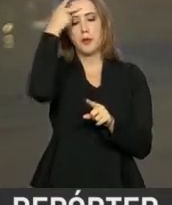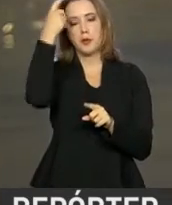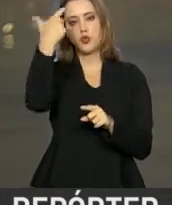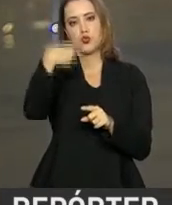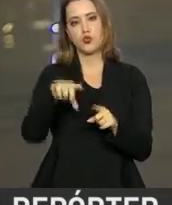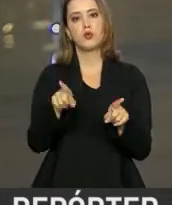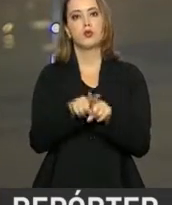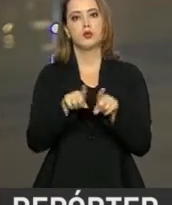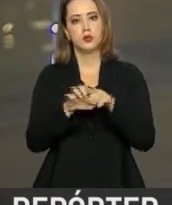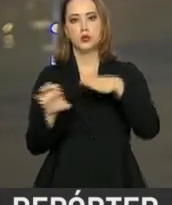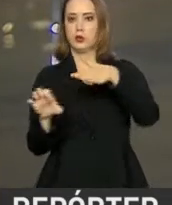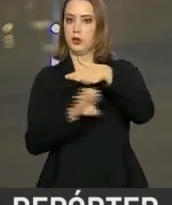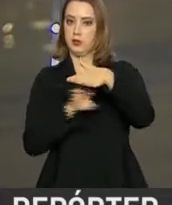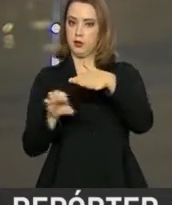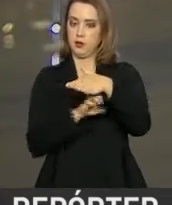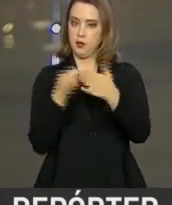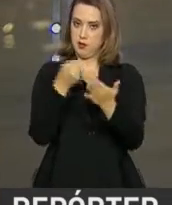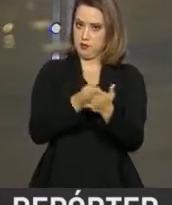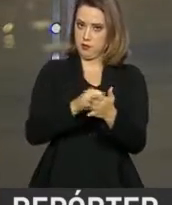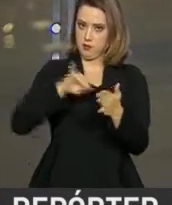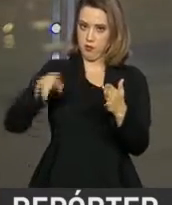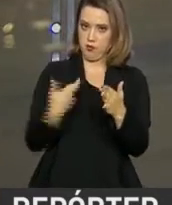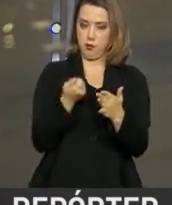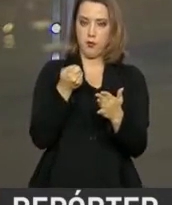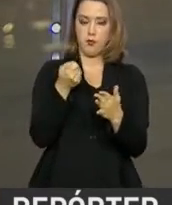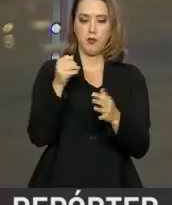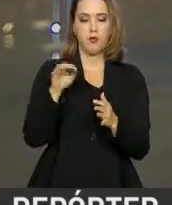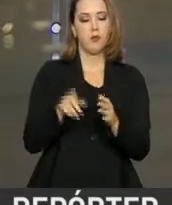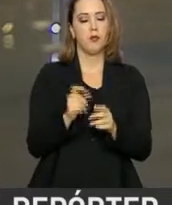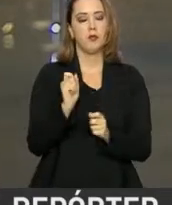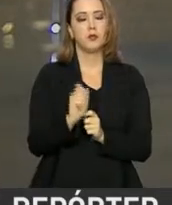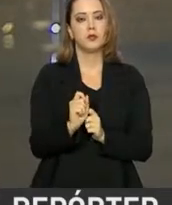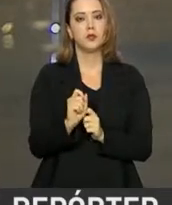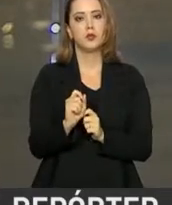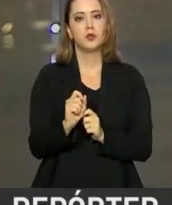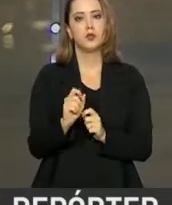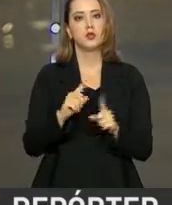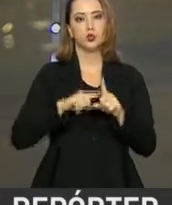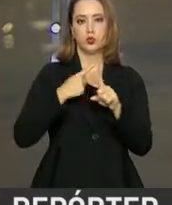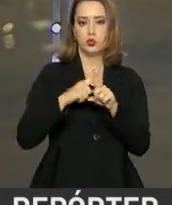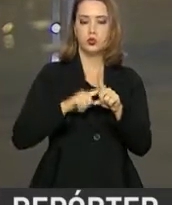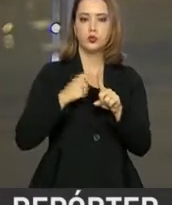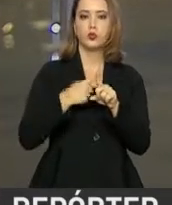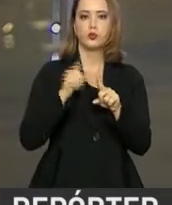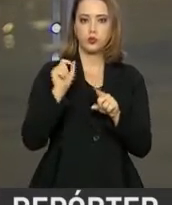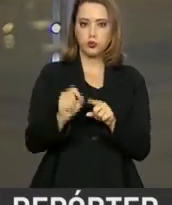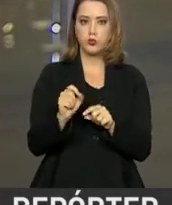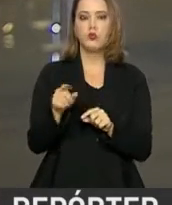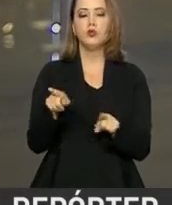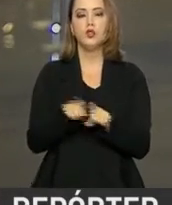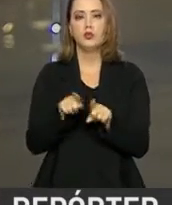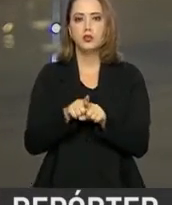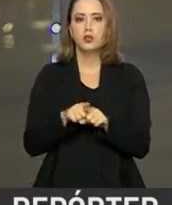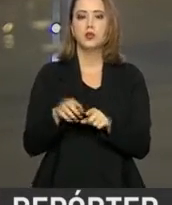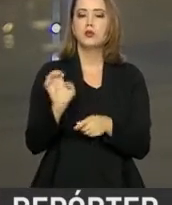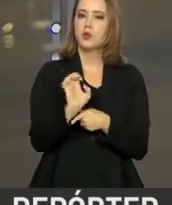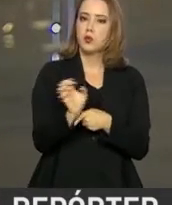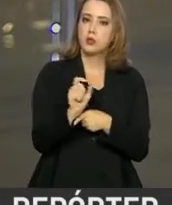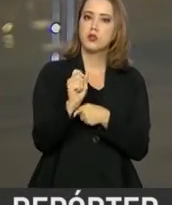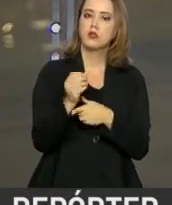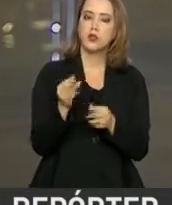empresas os estados entraram com essas liminares no stf argumentando que houve uma queda na arrecadação